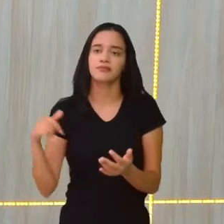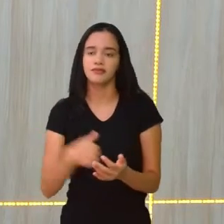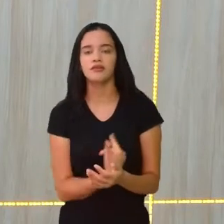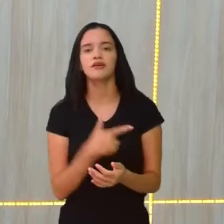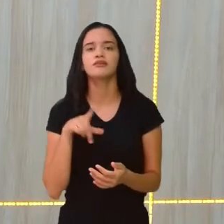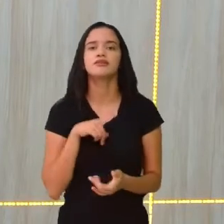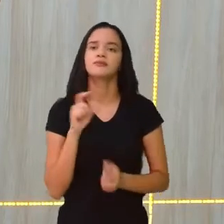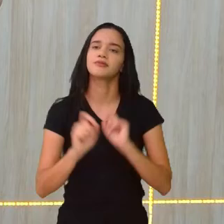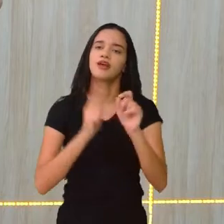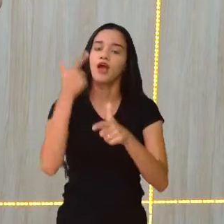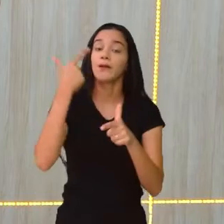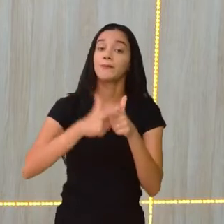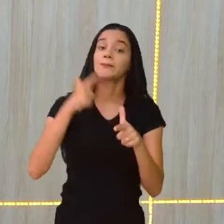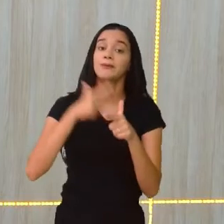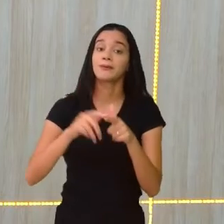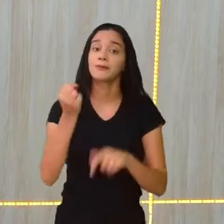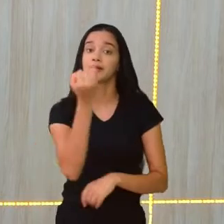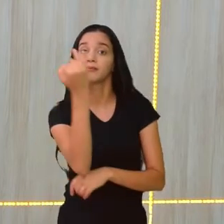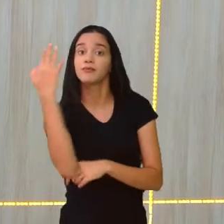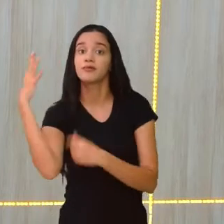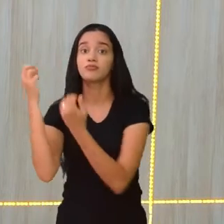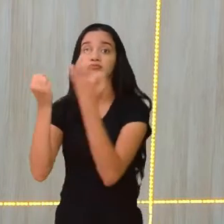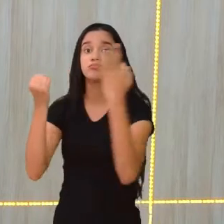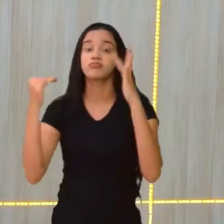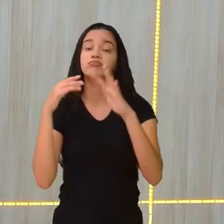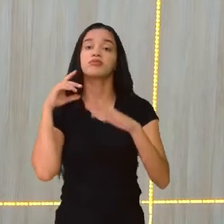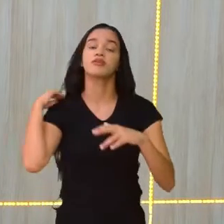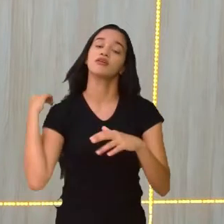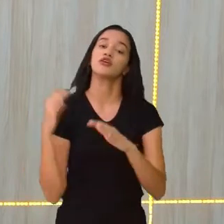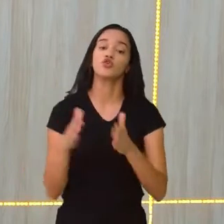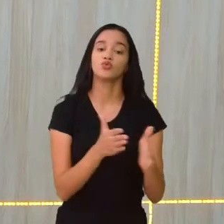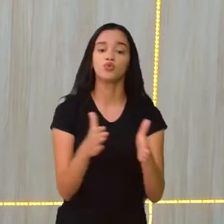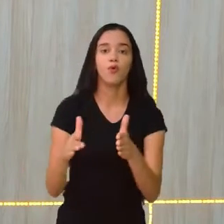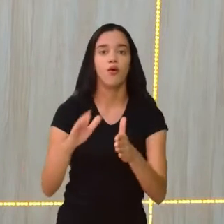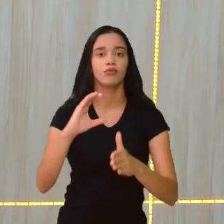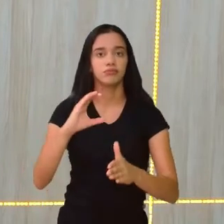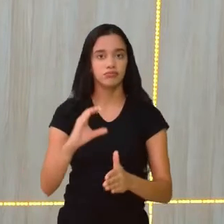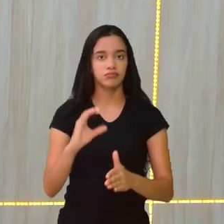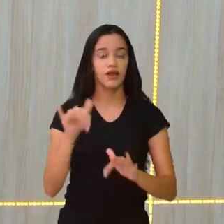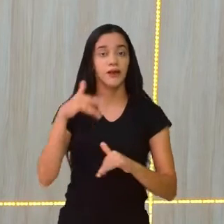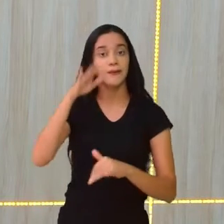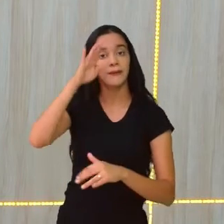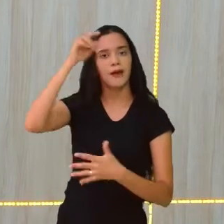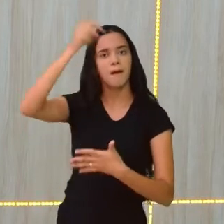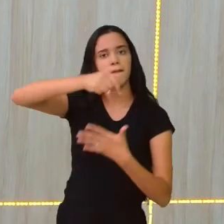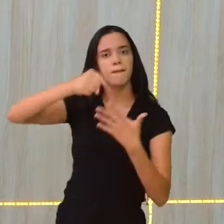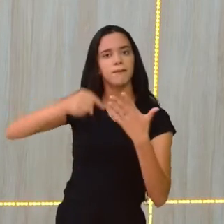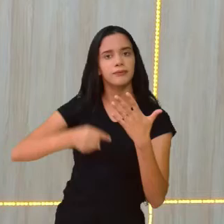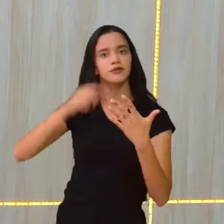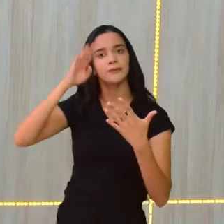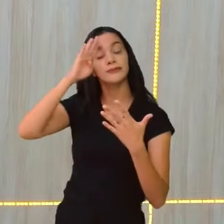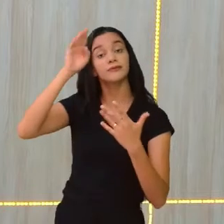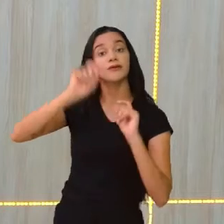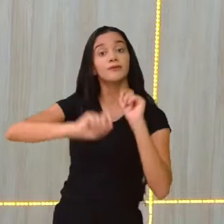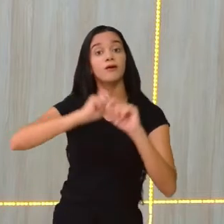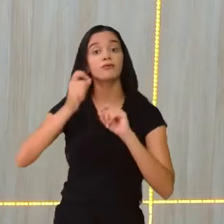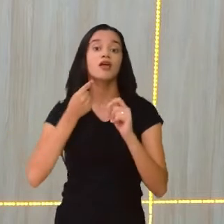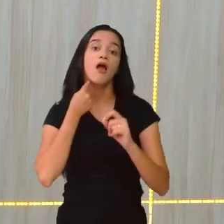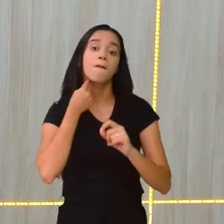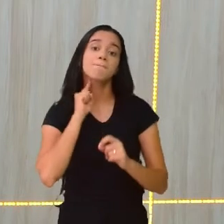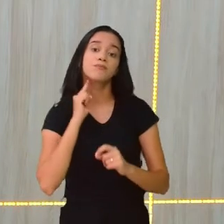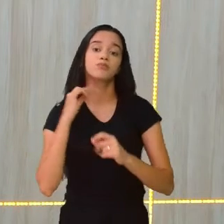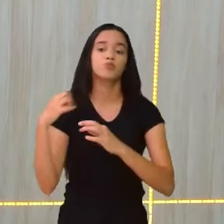temos os problemas ambientais do Rio Capibaribe. Então, um dos principais, que eu até já falei com vocês, é a